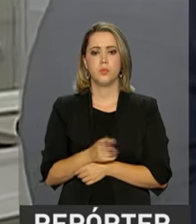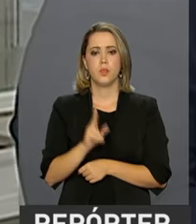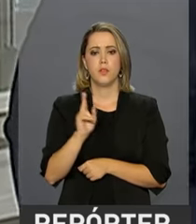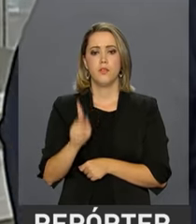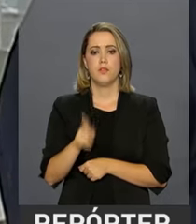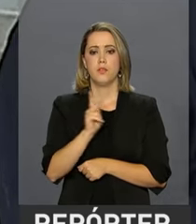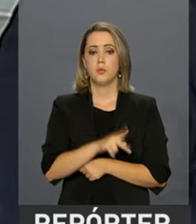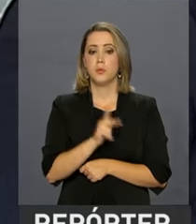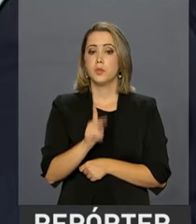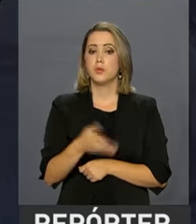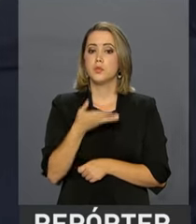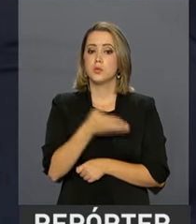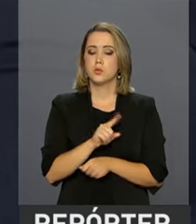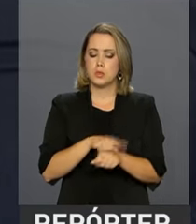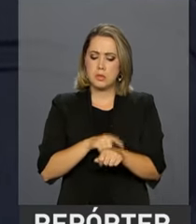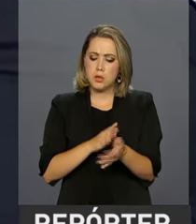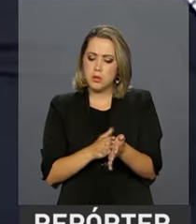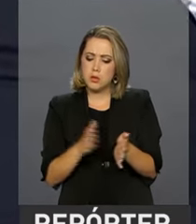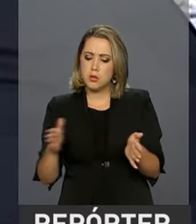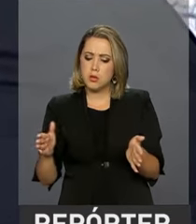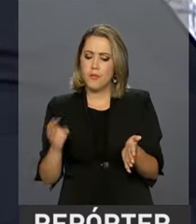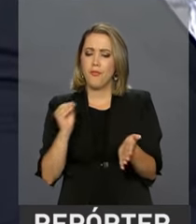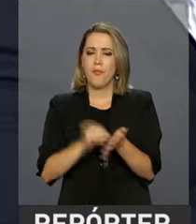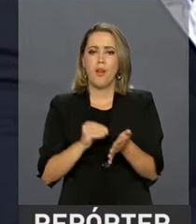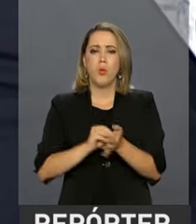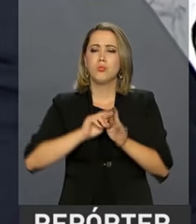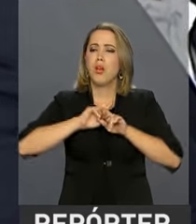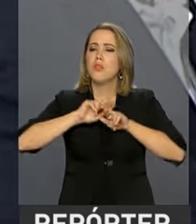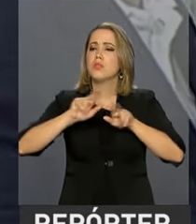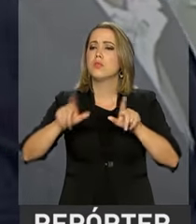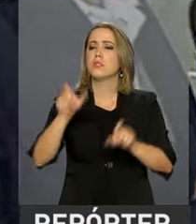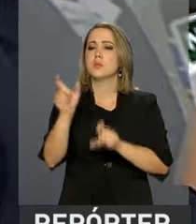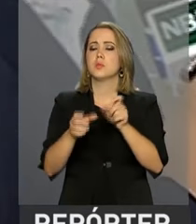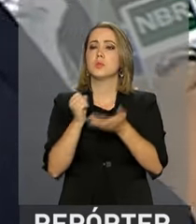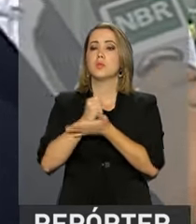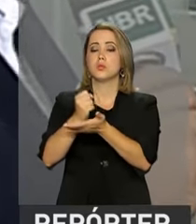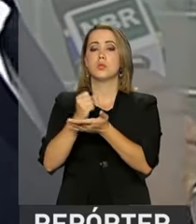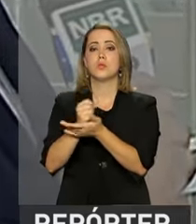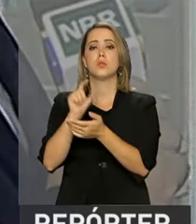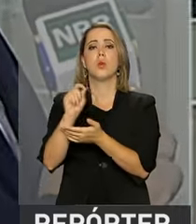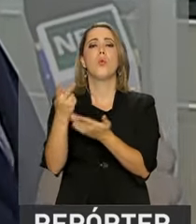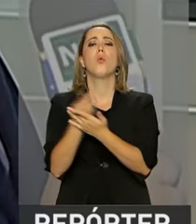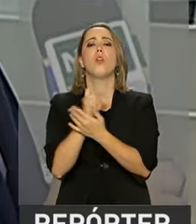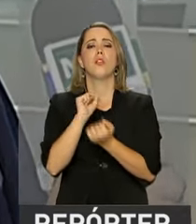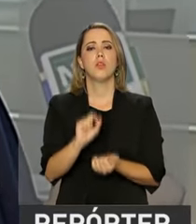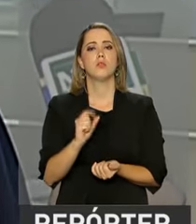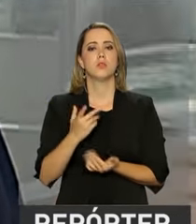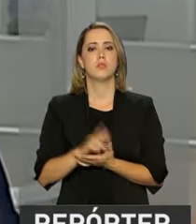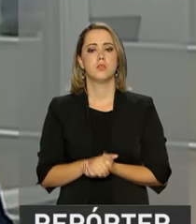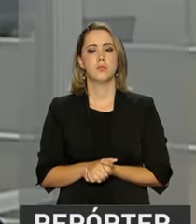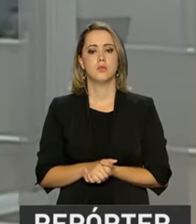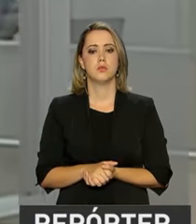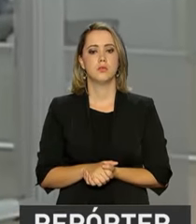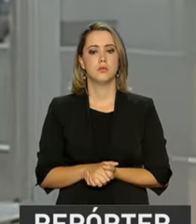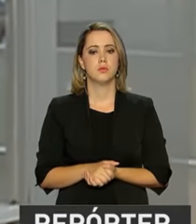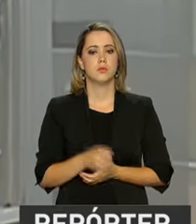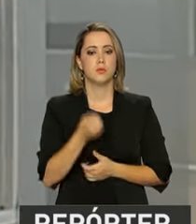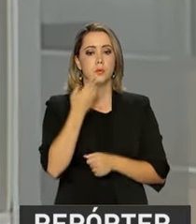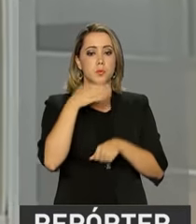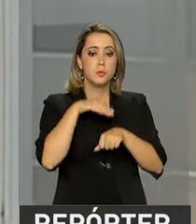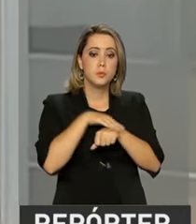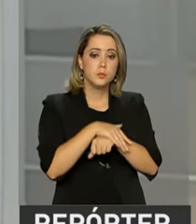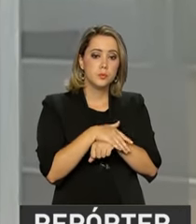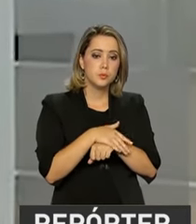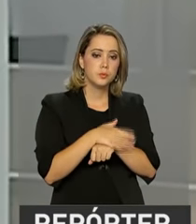faltando ainda 1/3 da população para entregar, não entregou, o que pode ter acontecido para que isso tenha acontecido este ano? Boa noite, então.